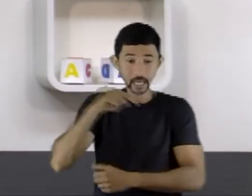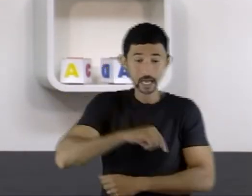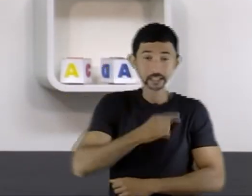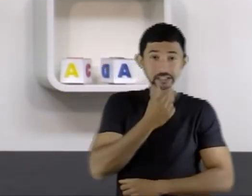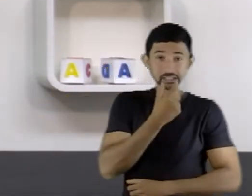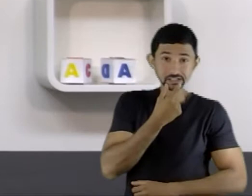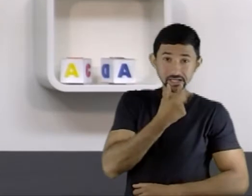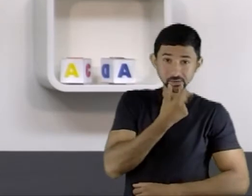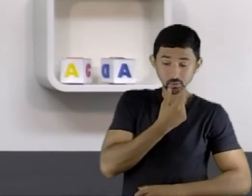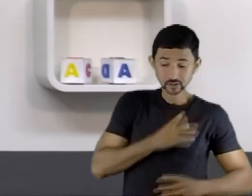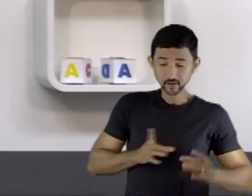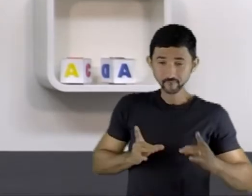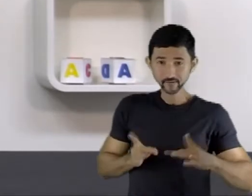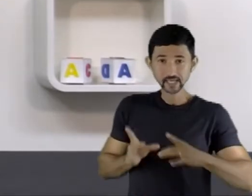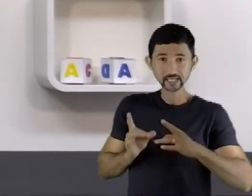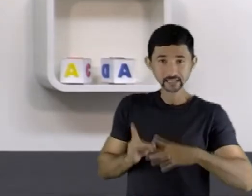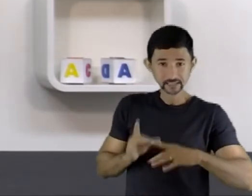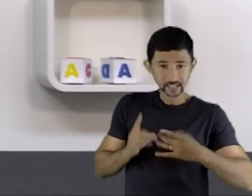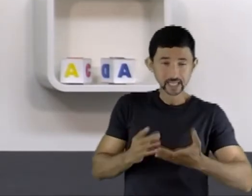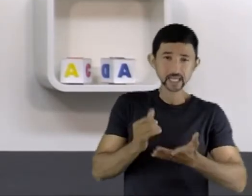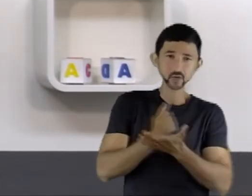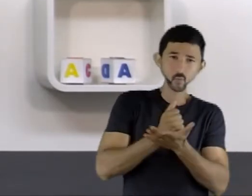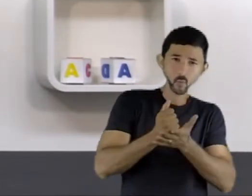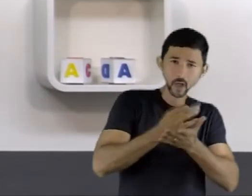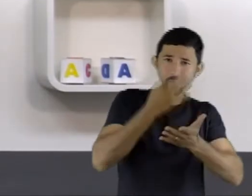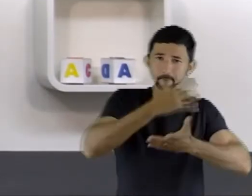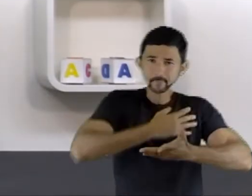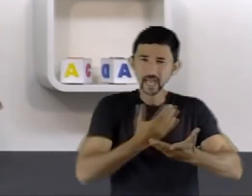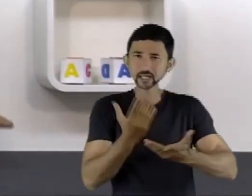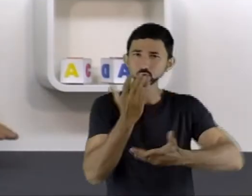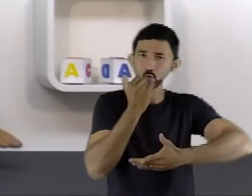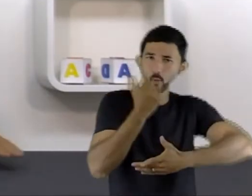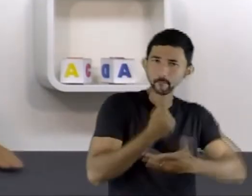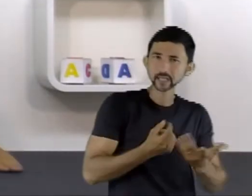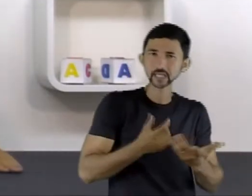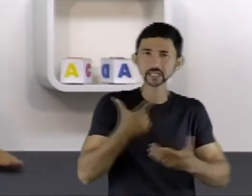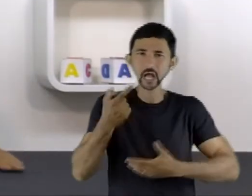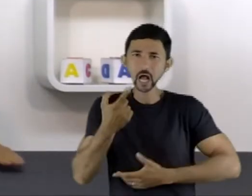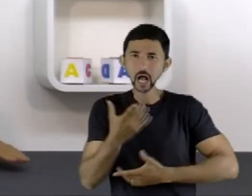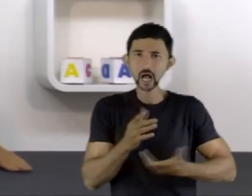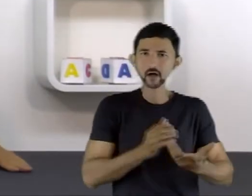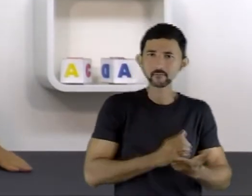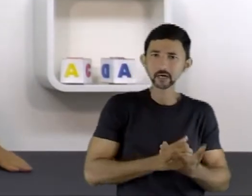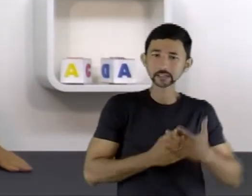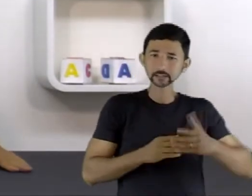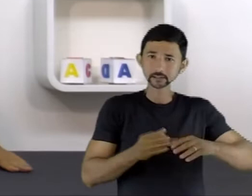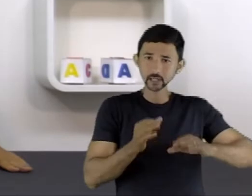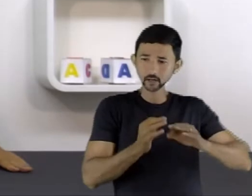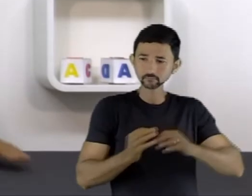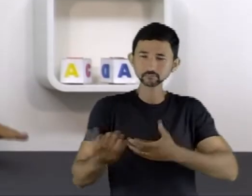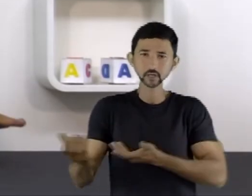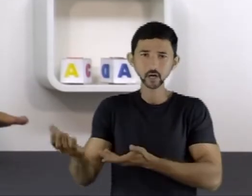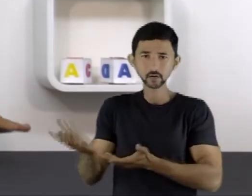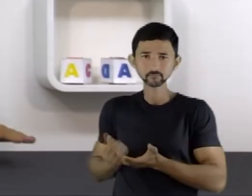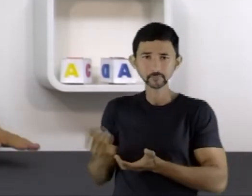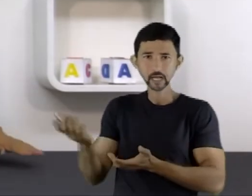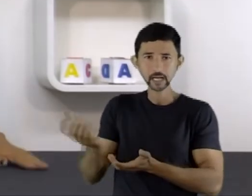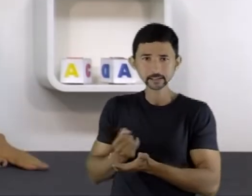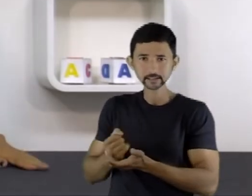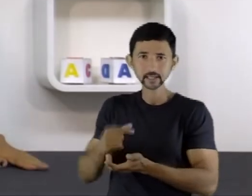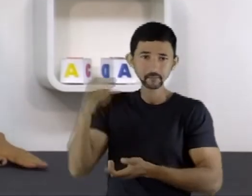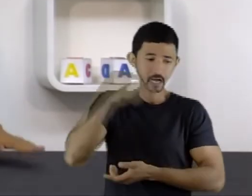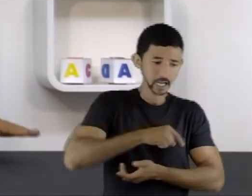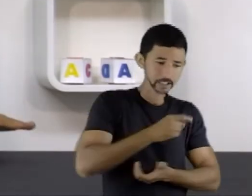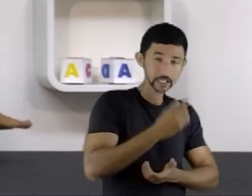venda desses alimentos também, desses remédios, desses armamentos, e está incrementando a indústria deles. Está investindo